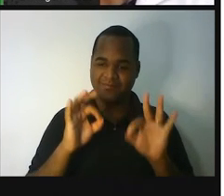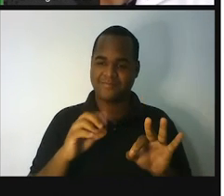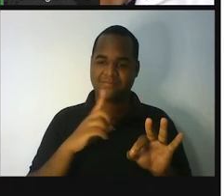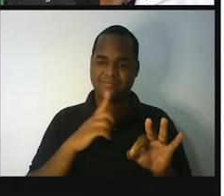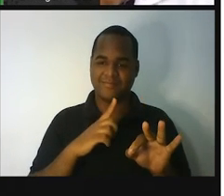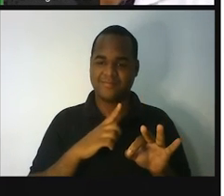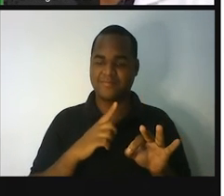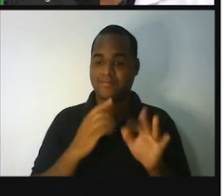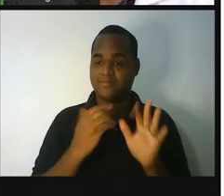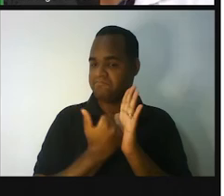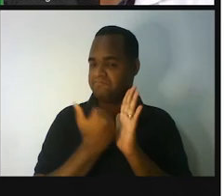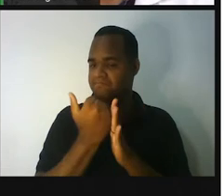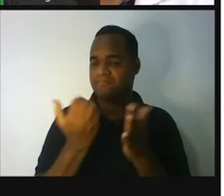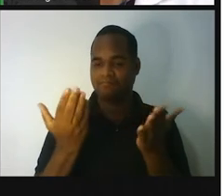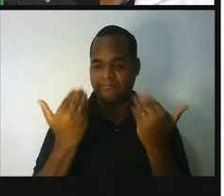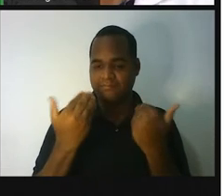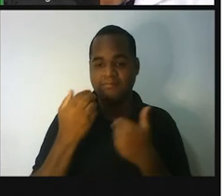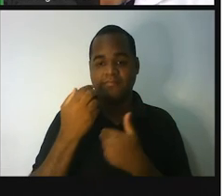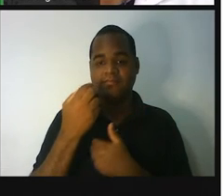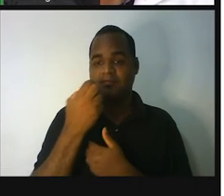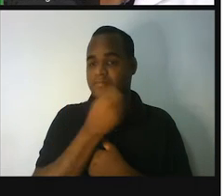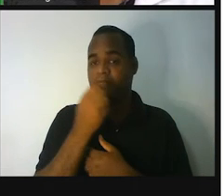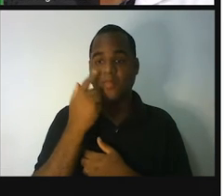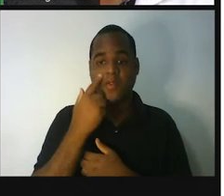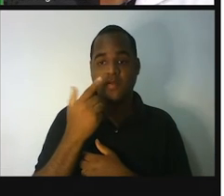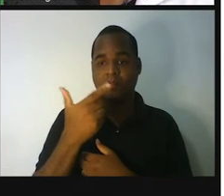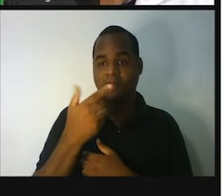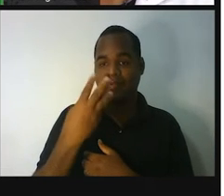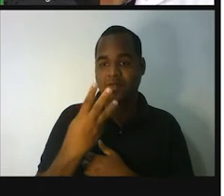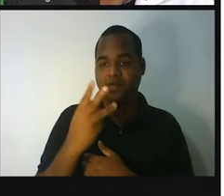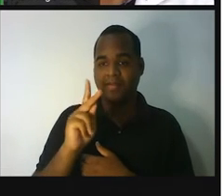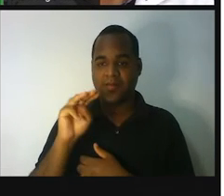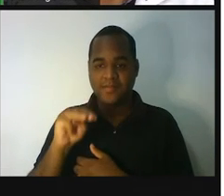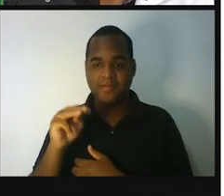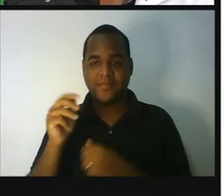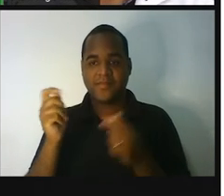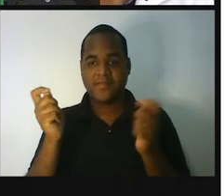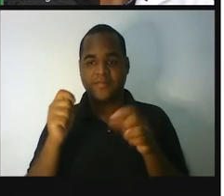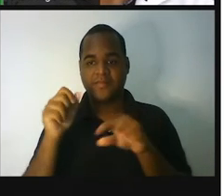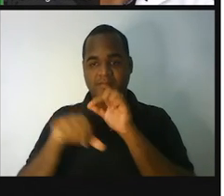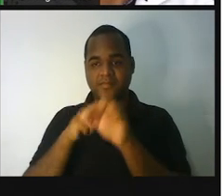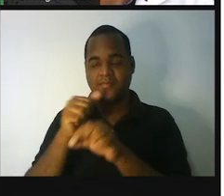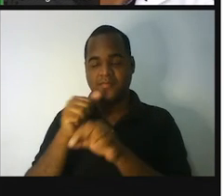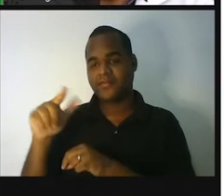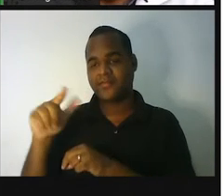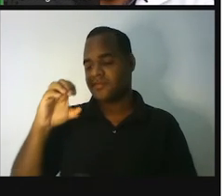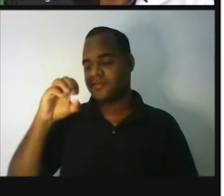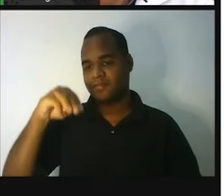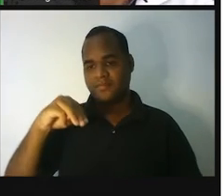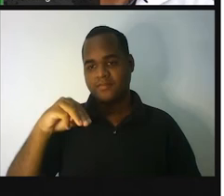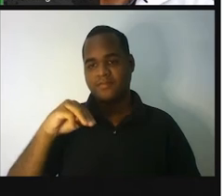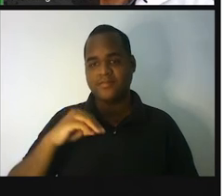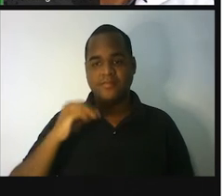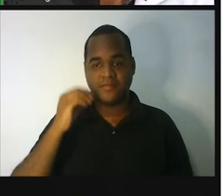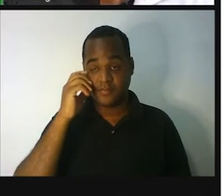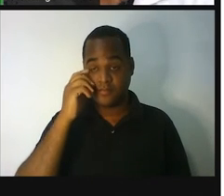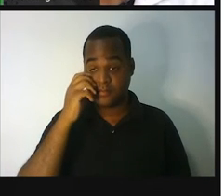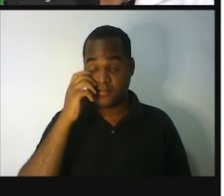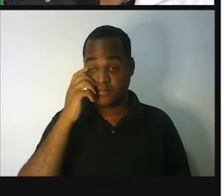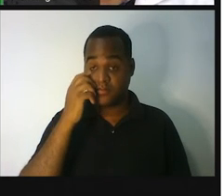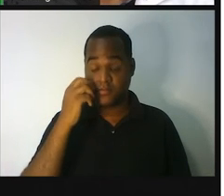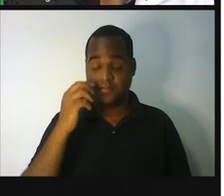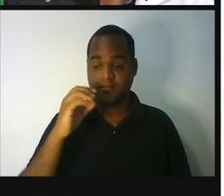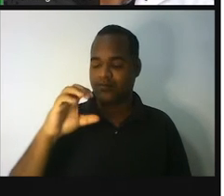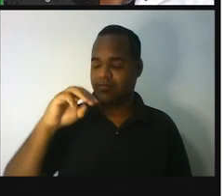vamos agora pegar 23 km e converter para senti-la tá bom